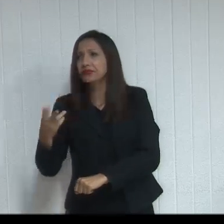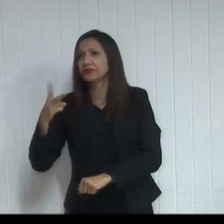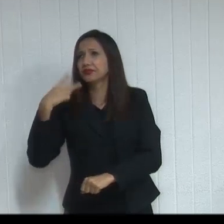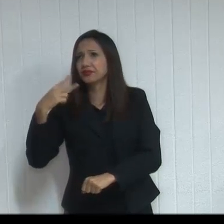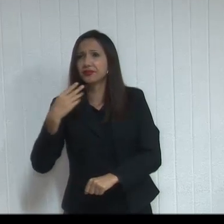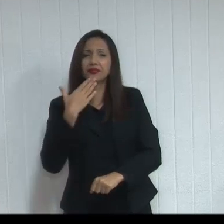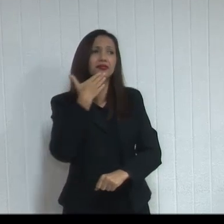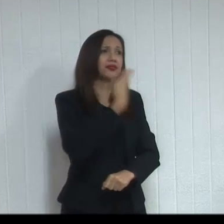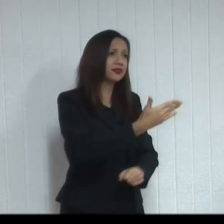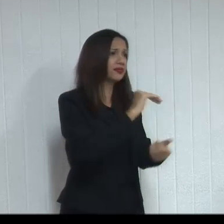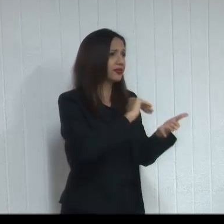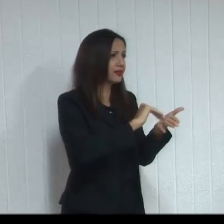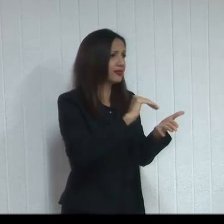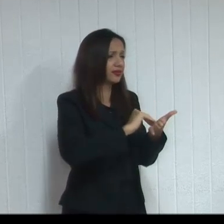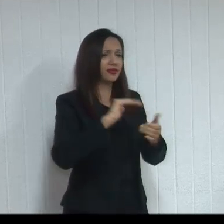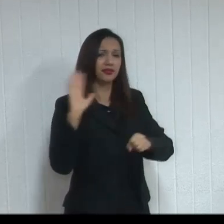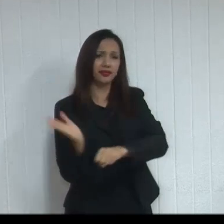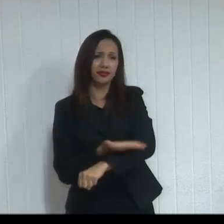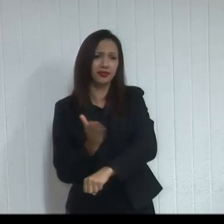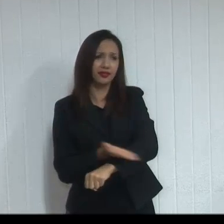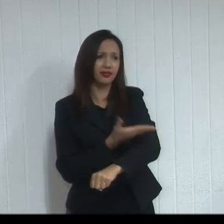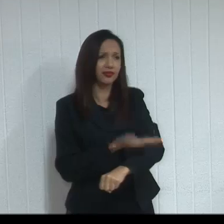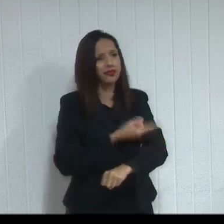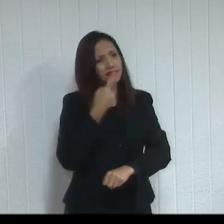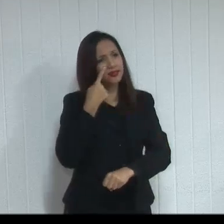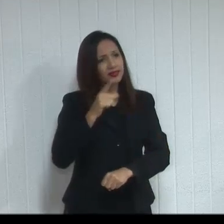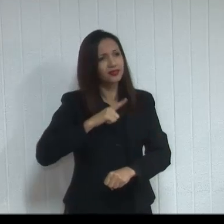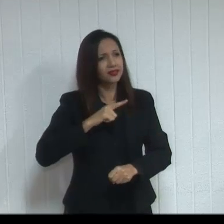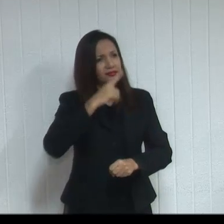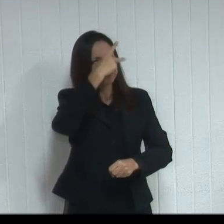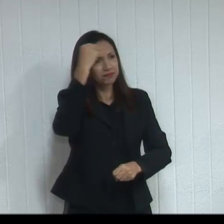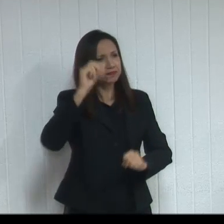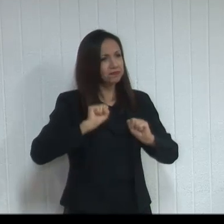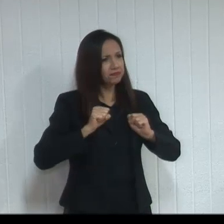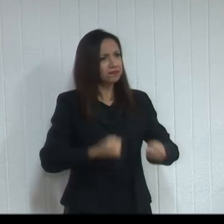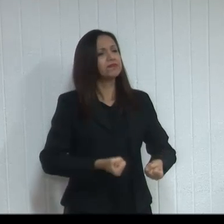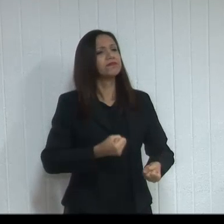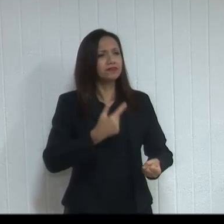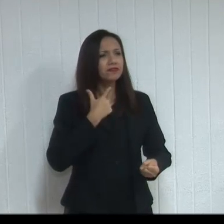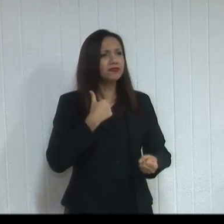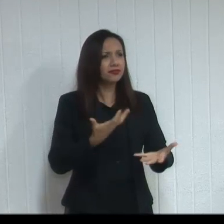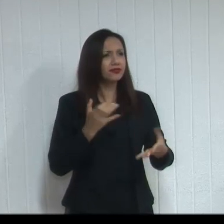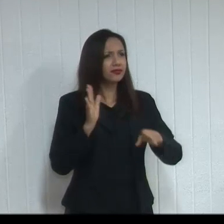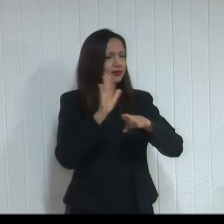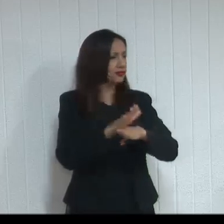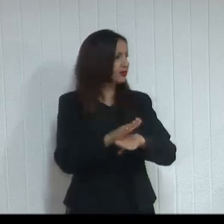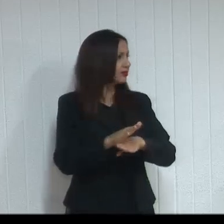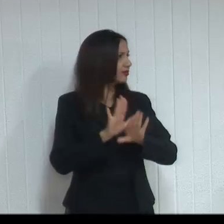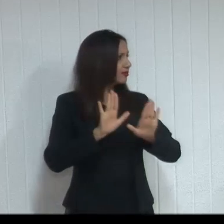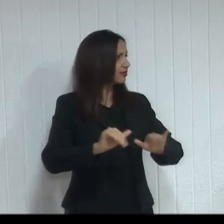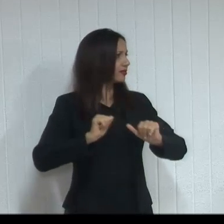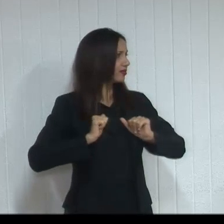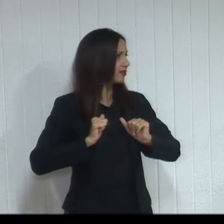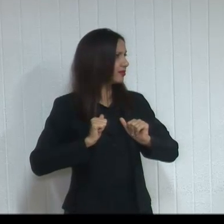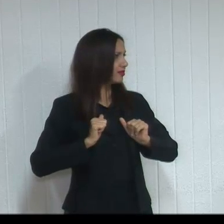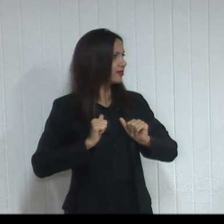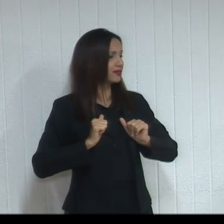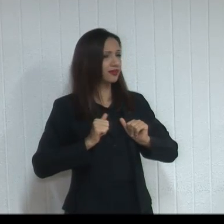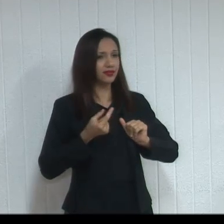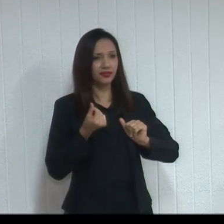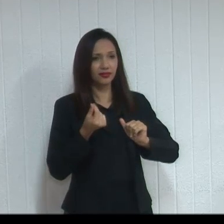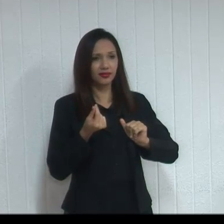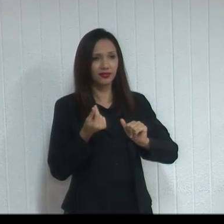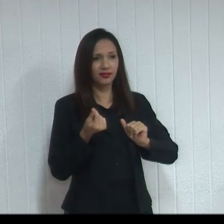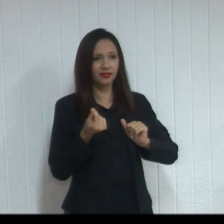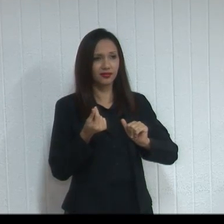e pedir para o secretário. Eu vejo que tem muitas pessoas na prefeitura com muito boa vontade. Só que a boa vontade, ela para quando entra custo, não